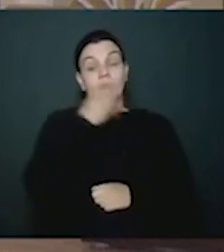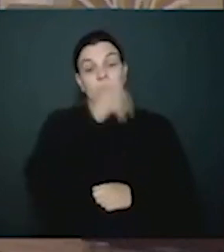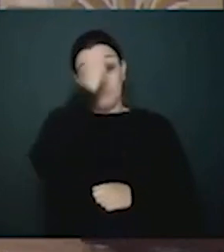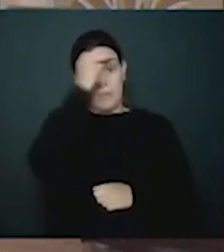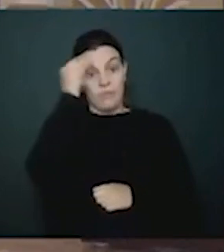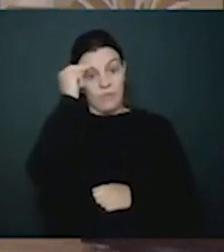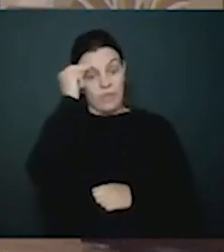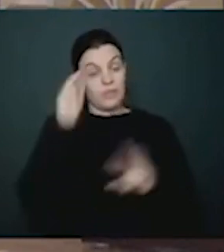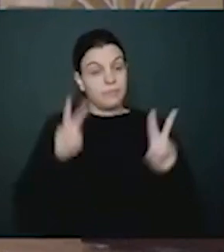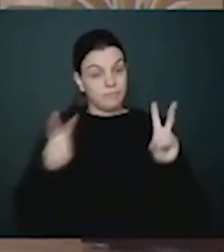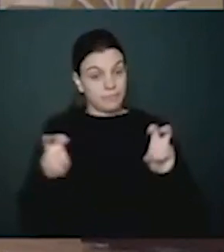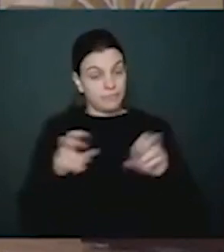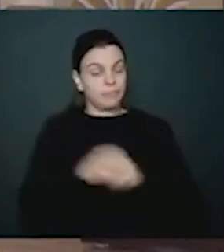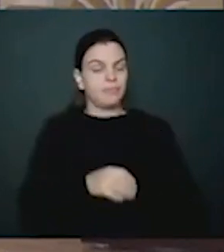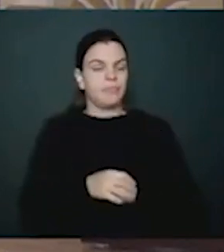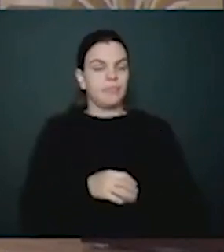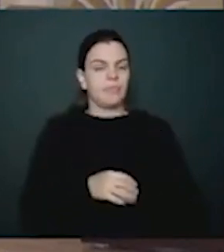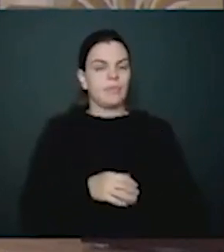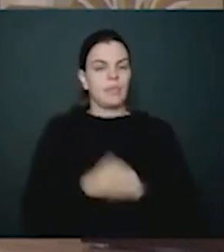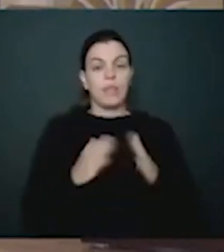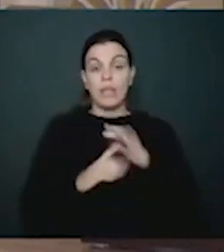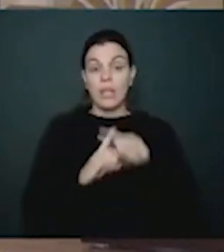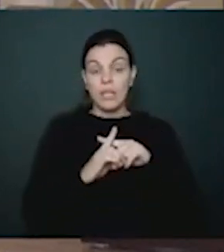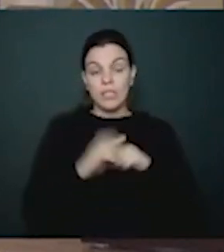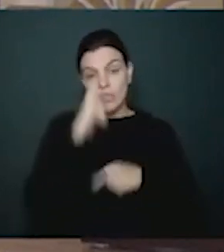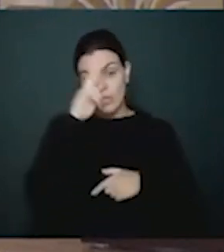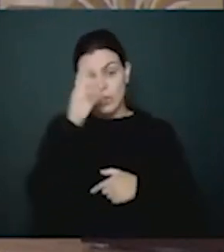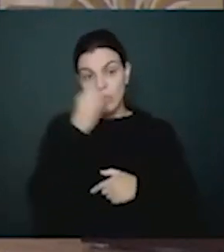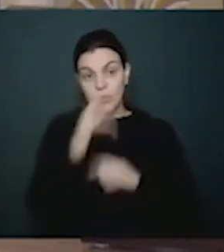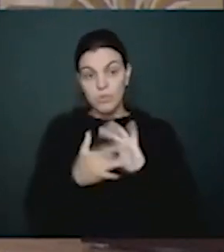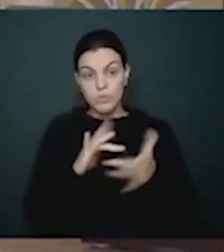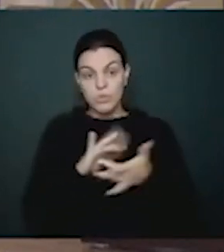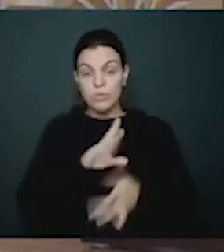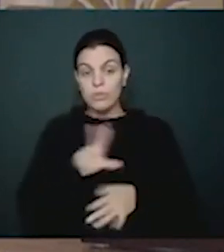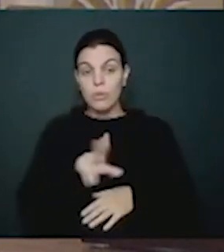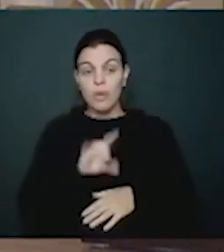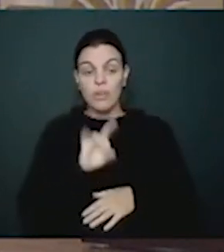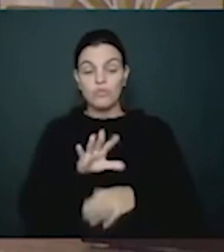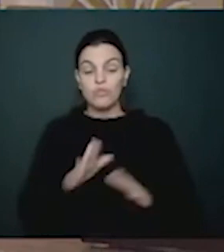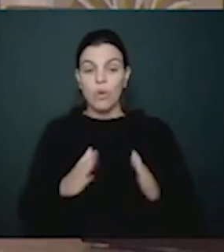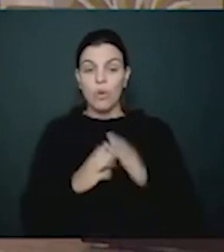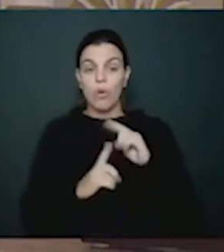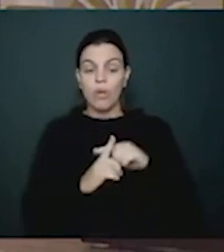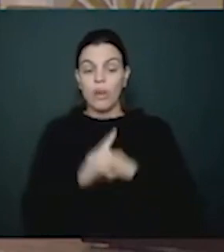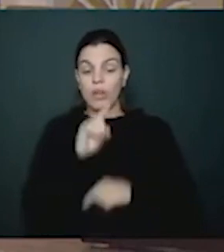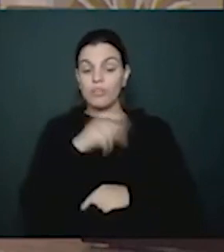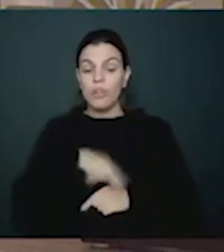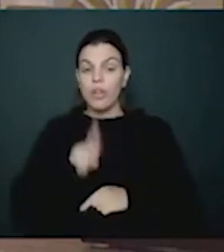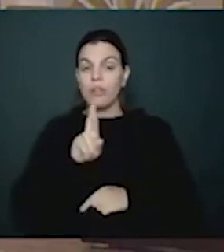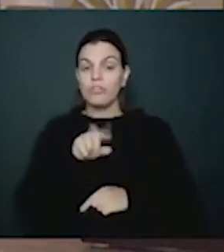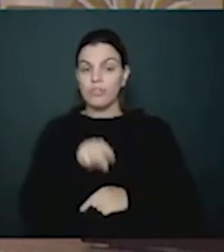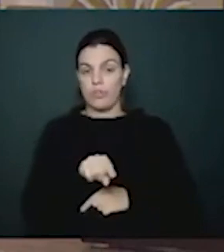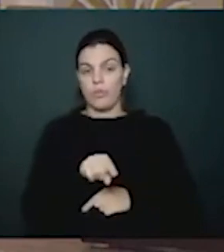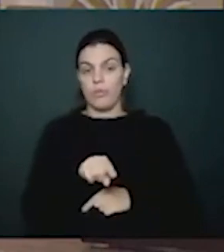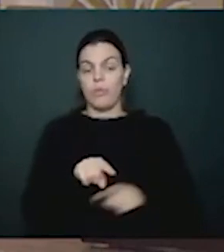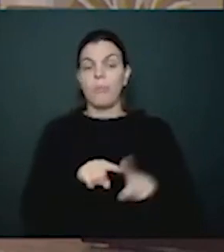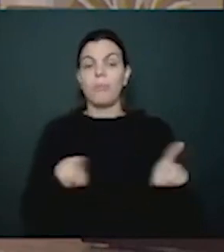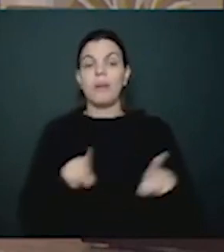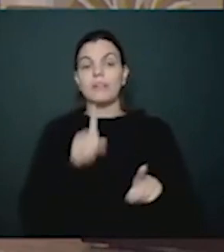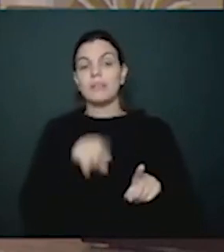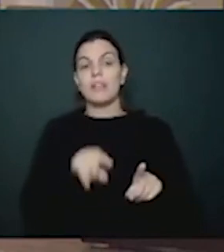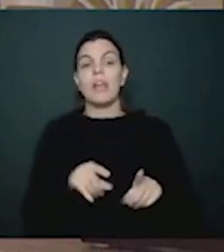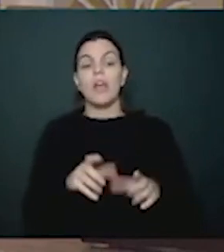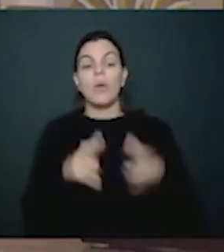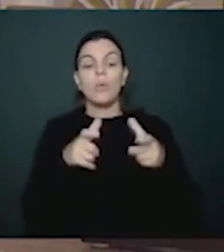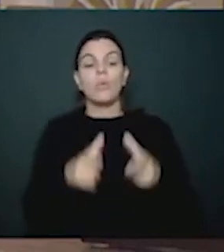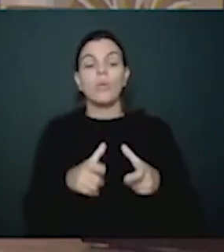Bom Jesus torna-se agora não só um ponto de religiosidade, mas um centro de referência